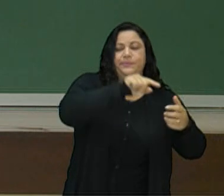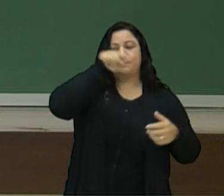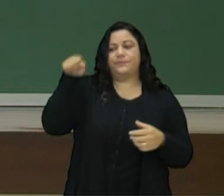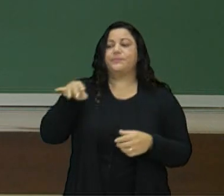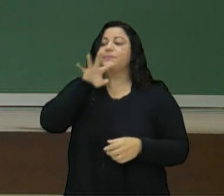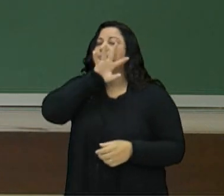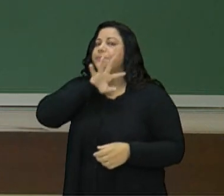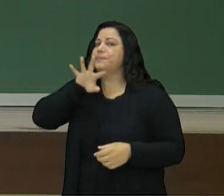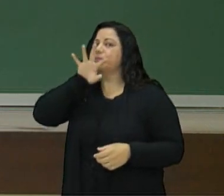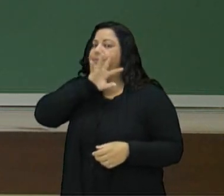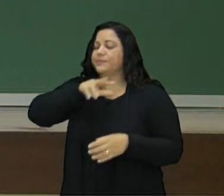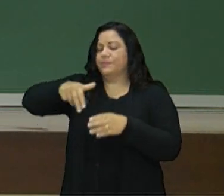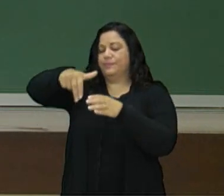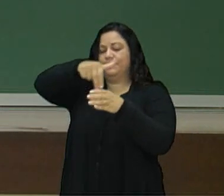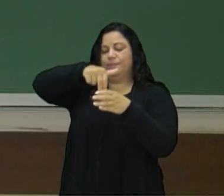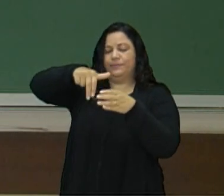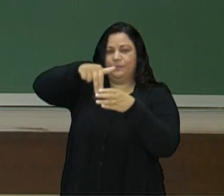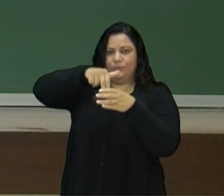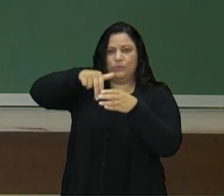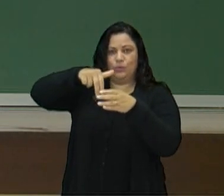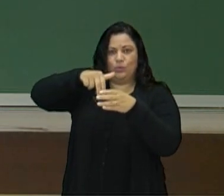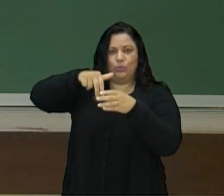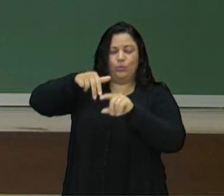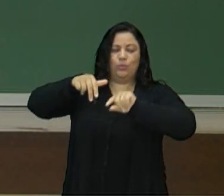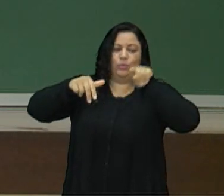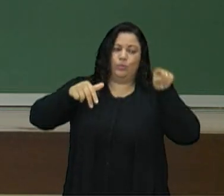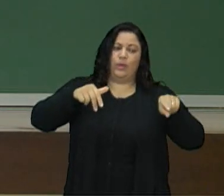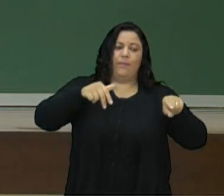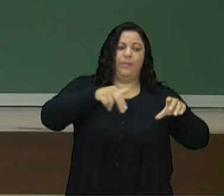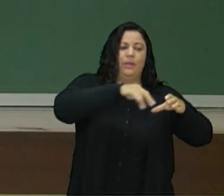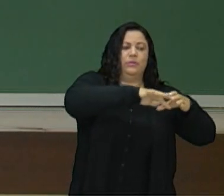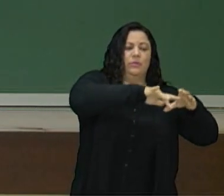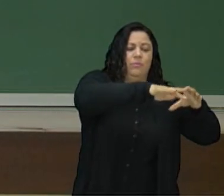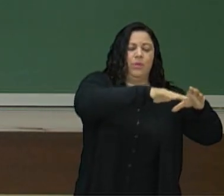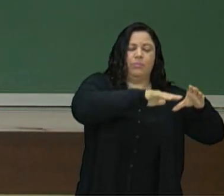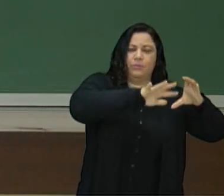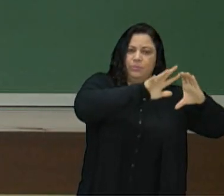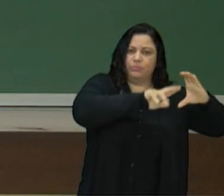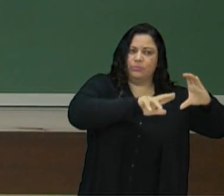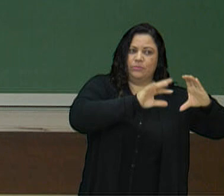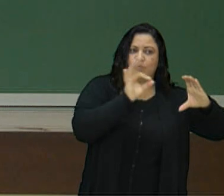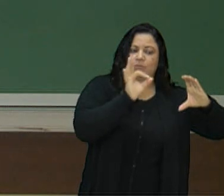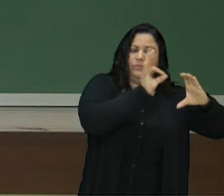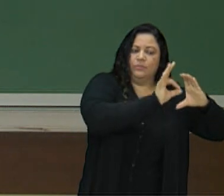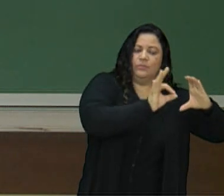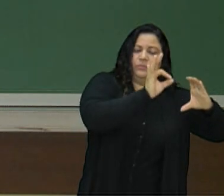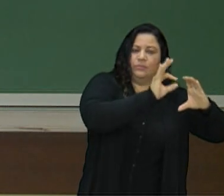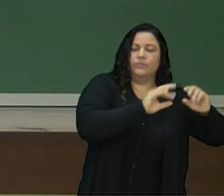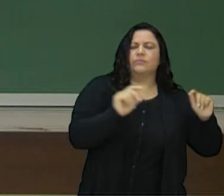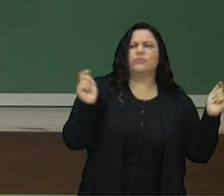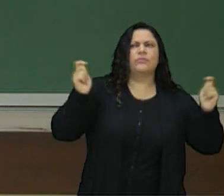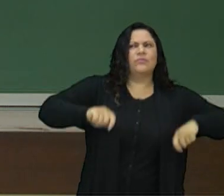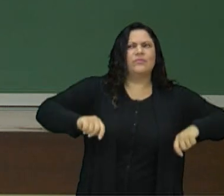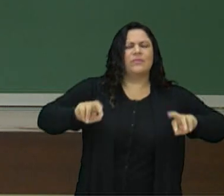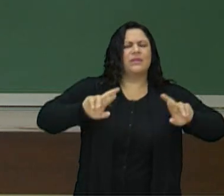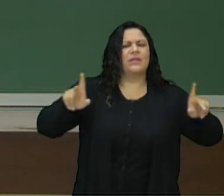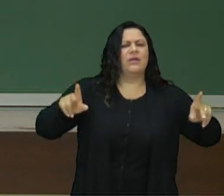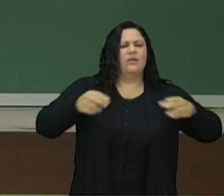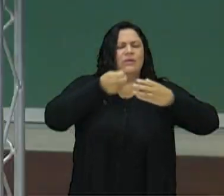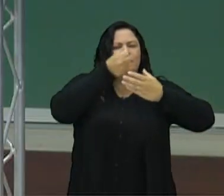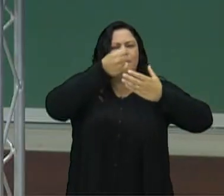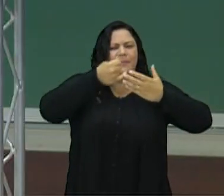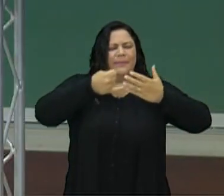núcleo em uma está mais centralizado, em outra está deslocado. E na hora da multiplicação, um DNA é movimentado por centríolos, na